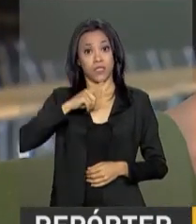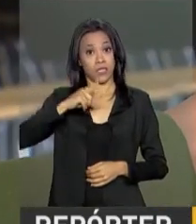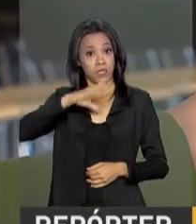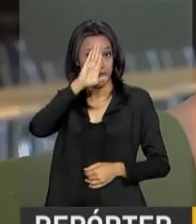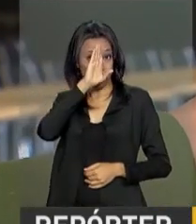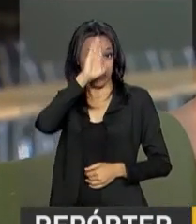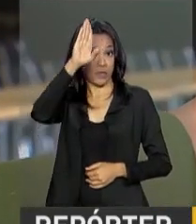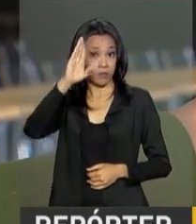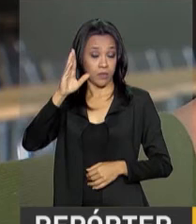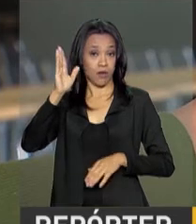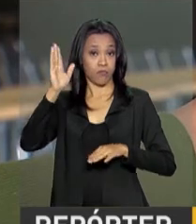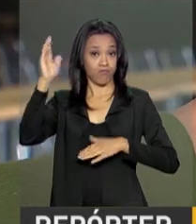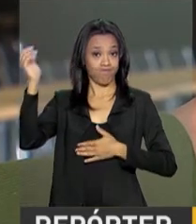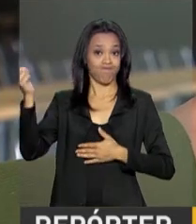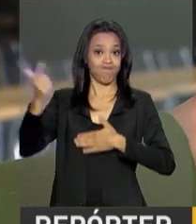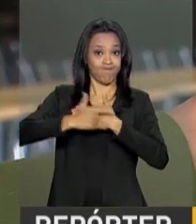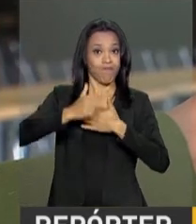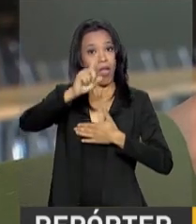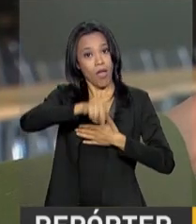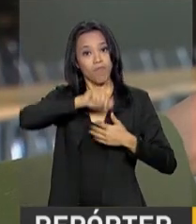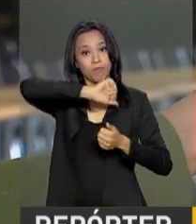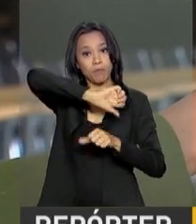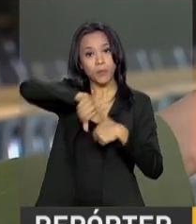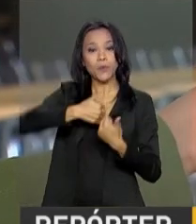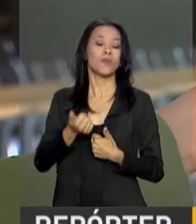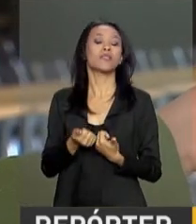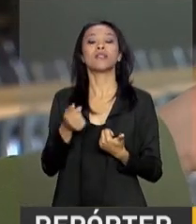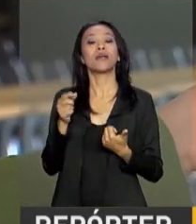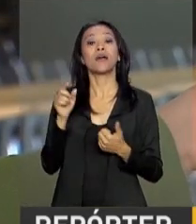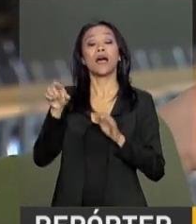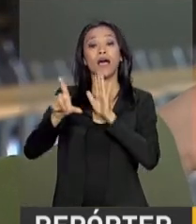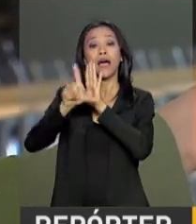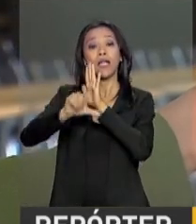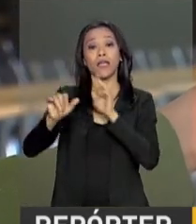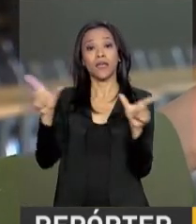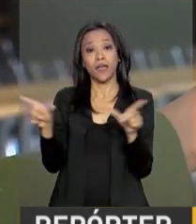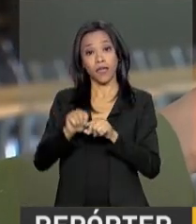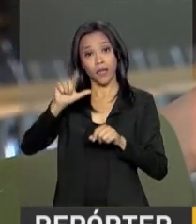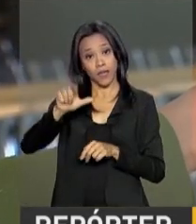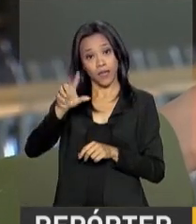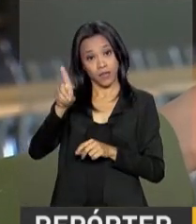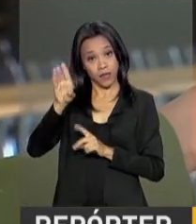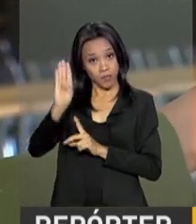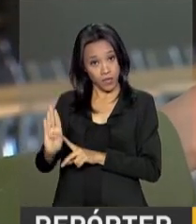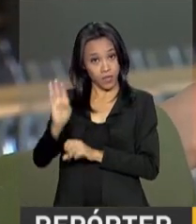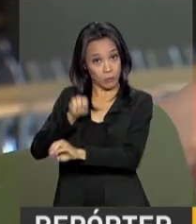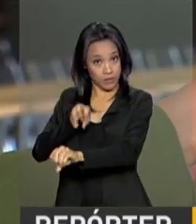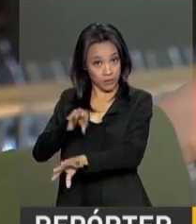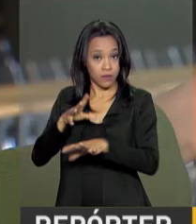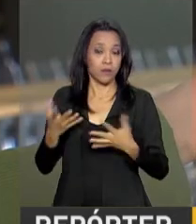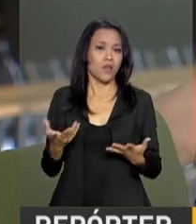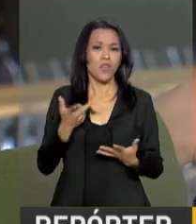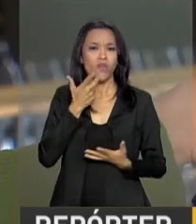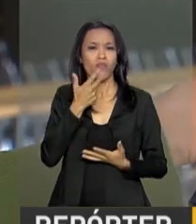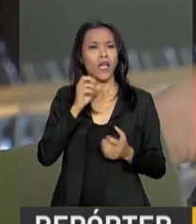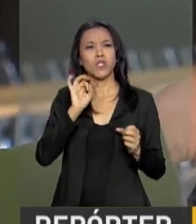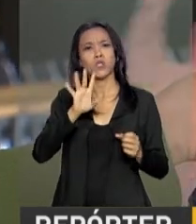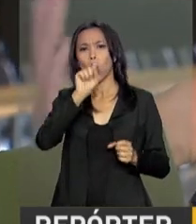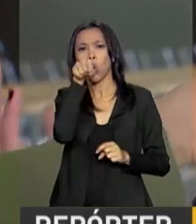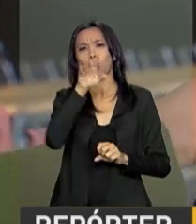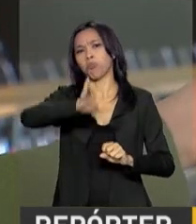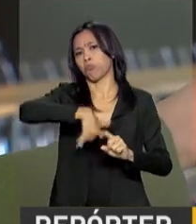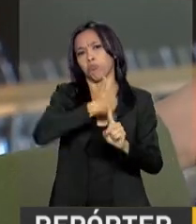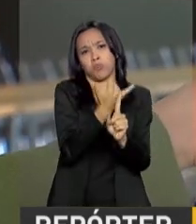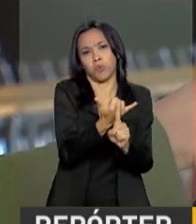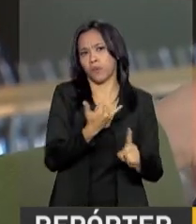que essa lei, ela modifica a Lei de Diretrizes e Bases da Educação Nacional. Então, ela não necessariamente fala sobre o combate ao bullying em todas